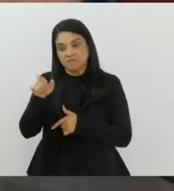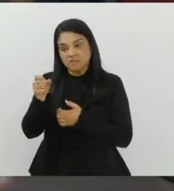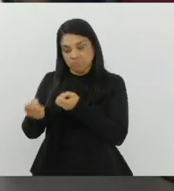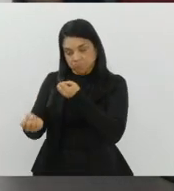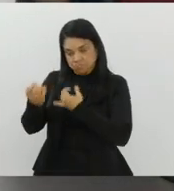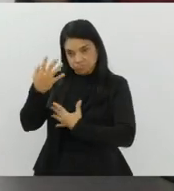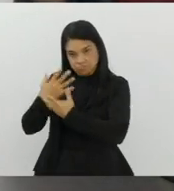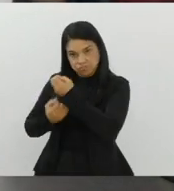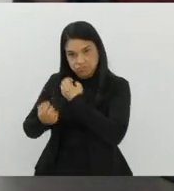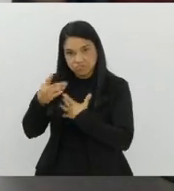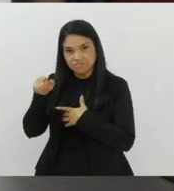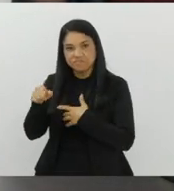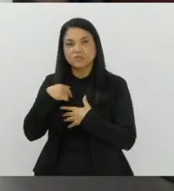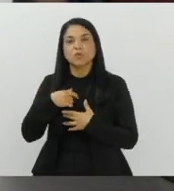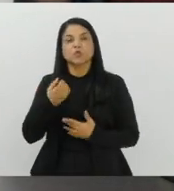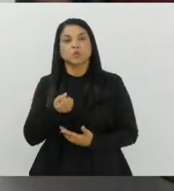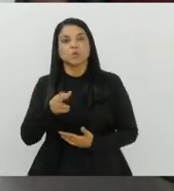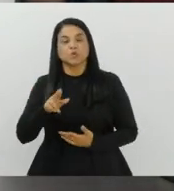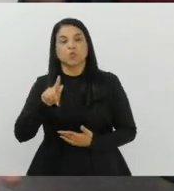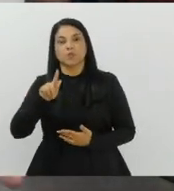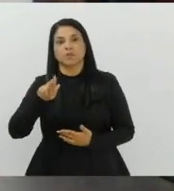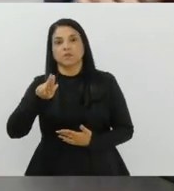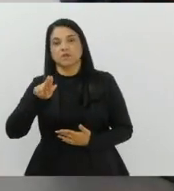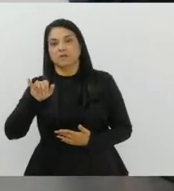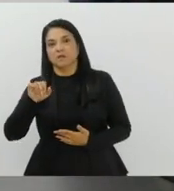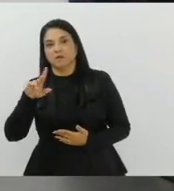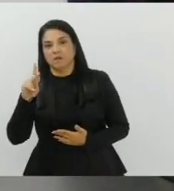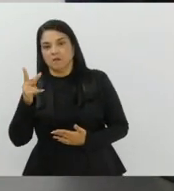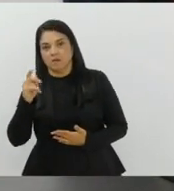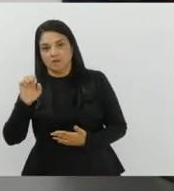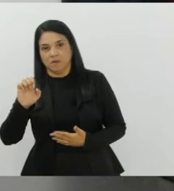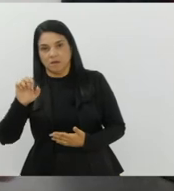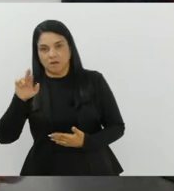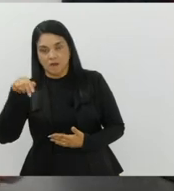o doutor Guilherme falou também, comprovou que o